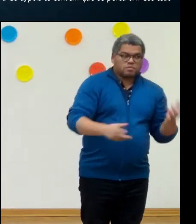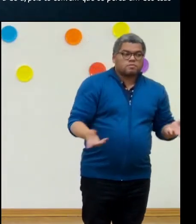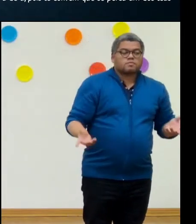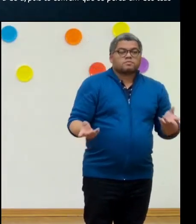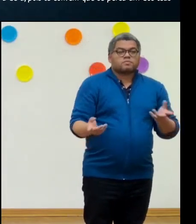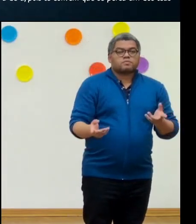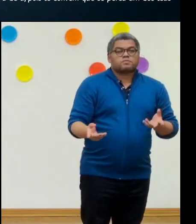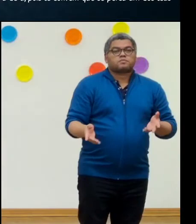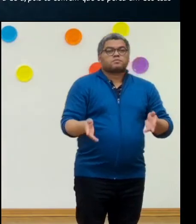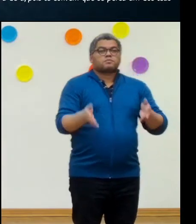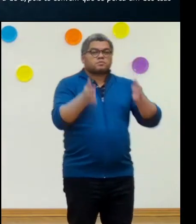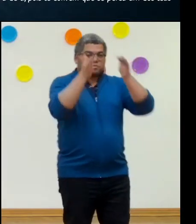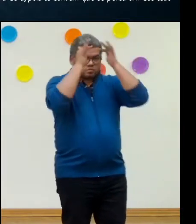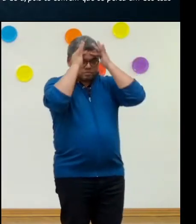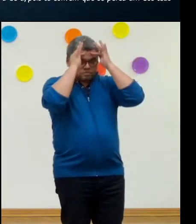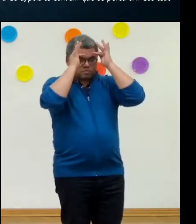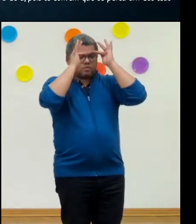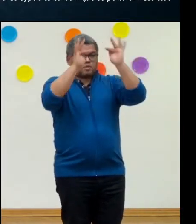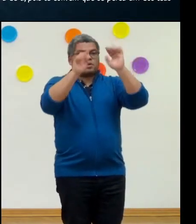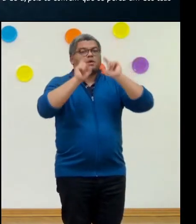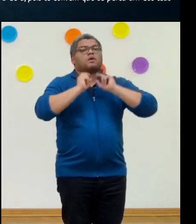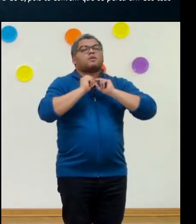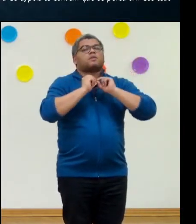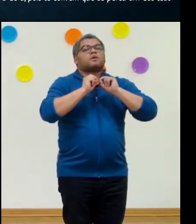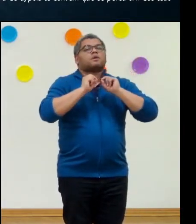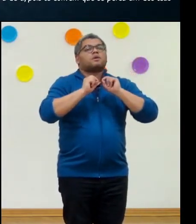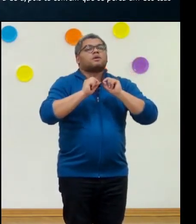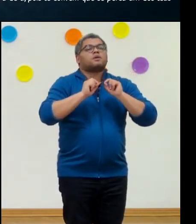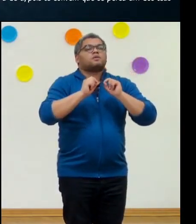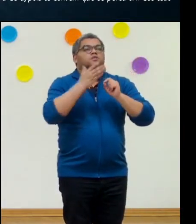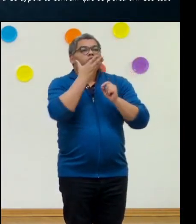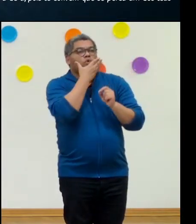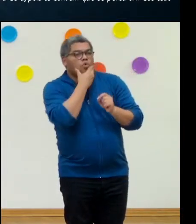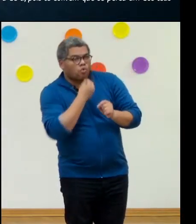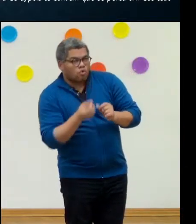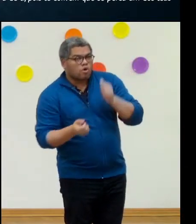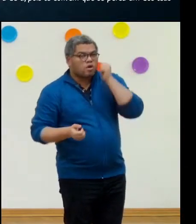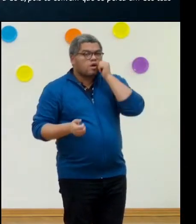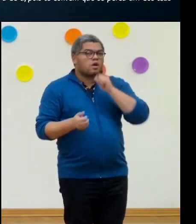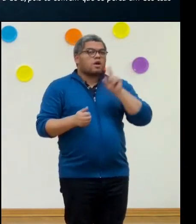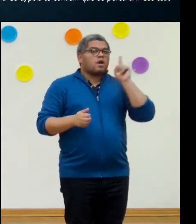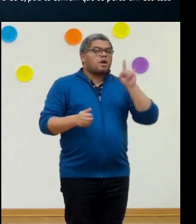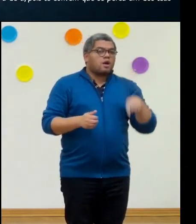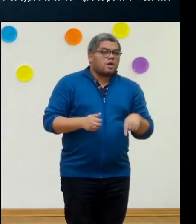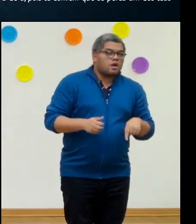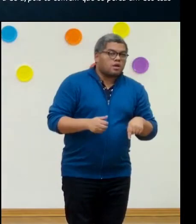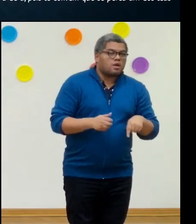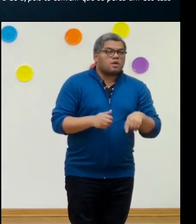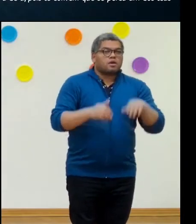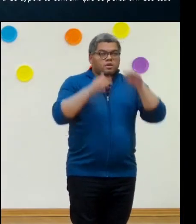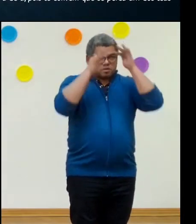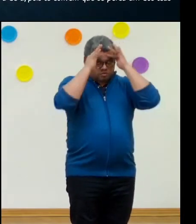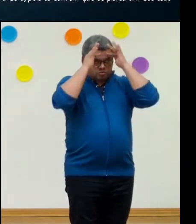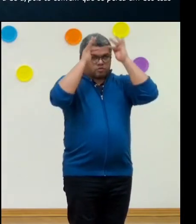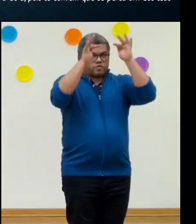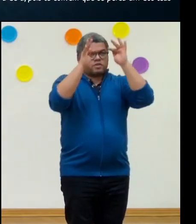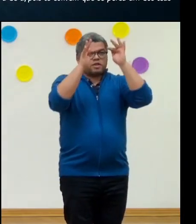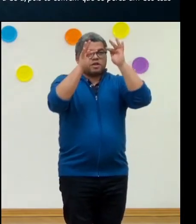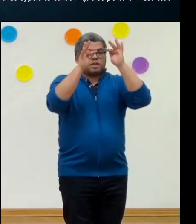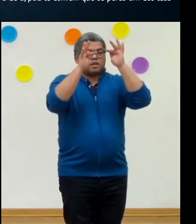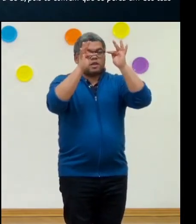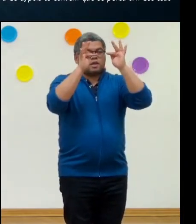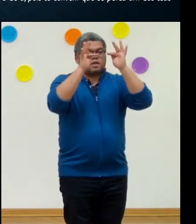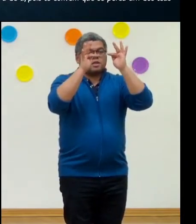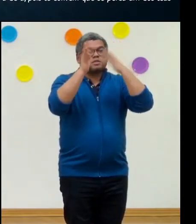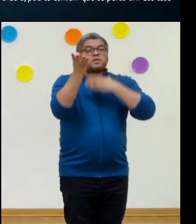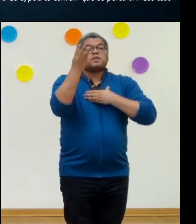A fidelidade, então, do marido, da mulher, é uma fidelidade, primeiro, de dentro, do coração.